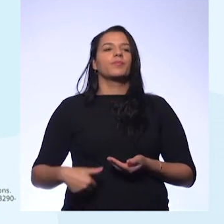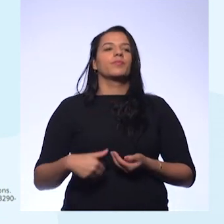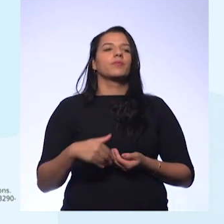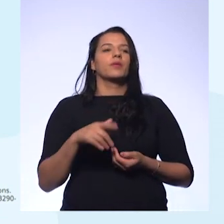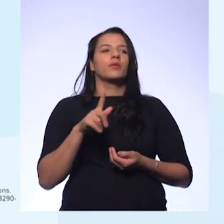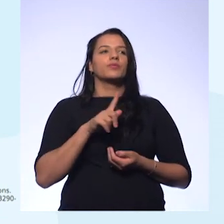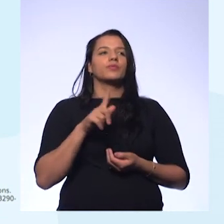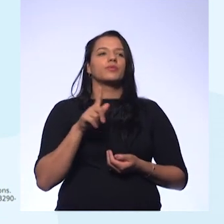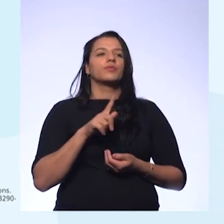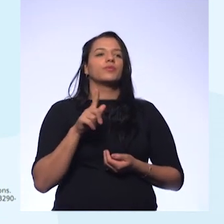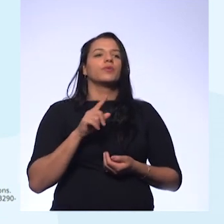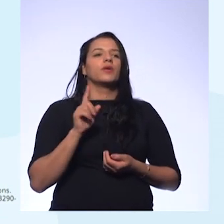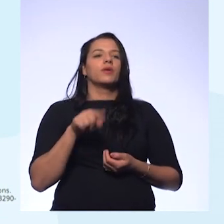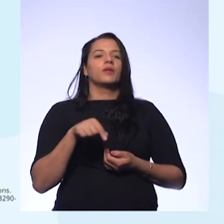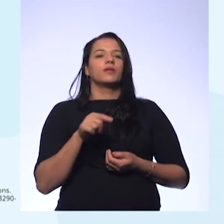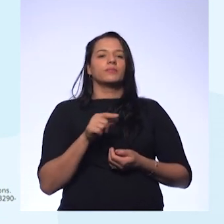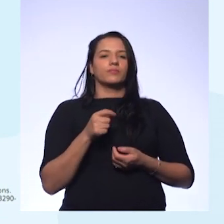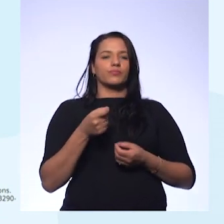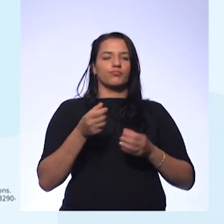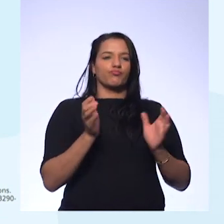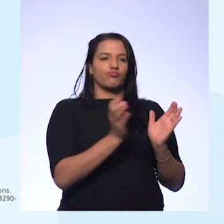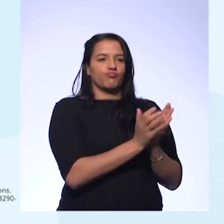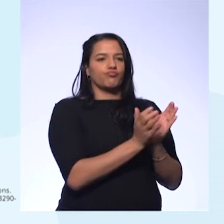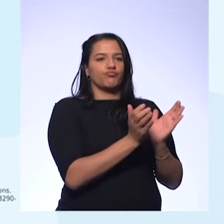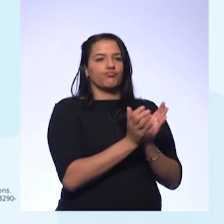enfrenta a oposição de 2 grupos, a Ação